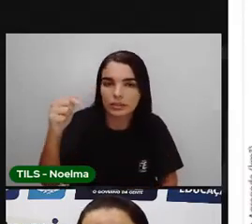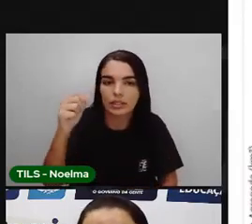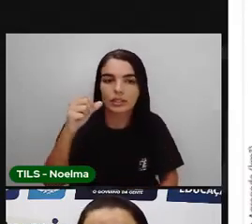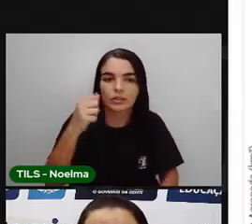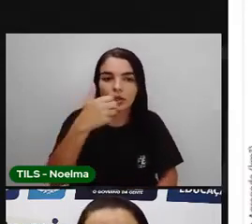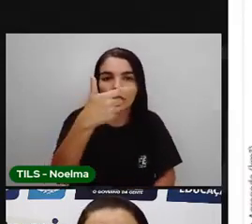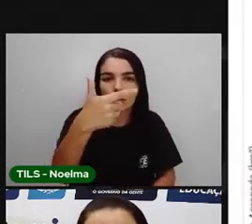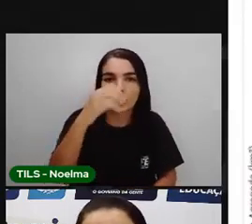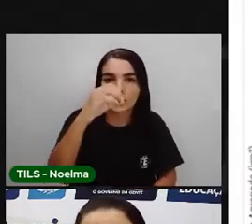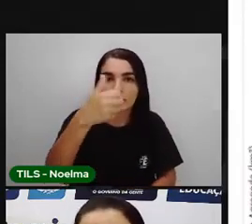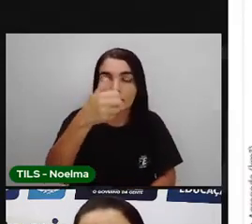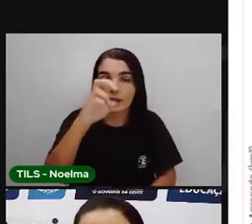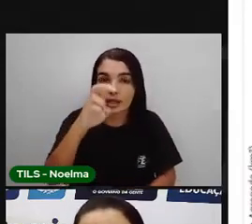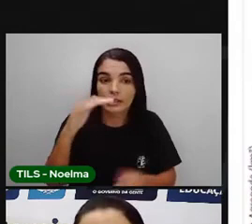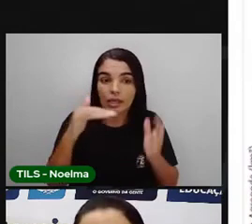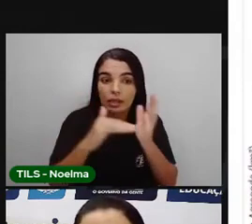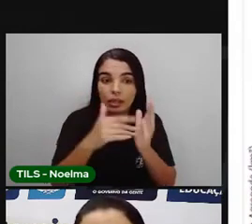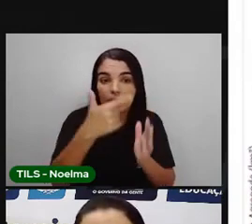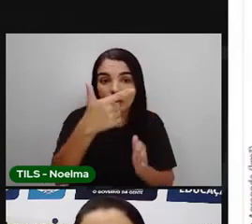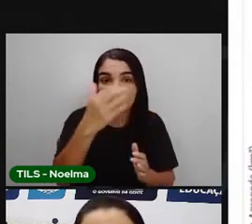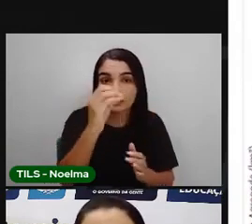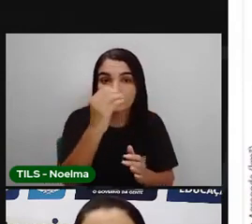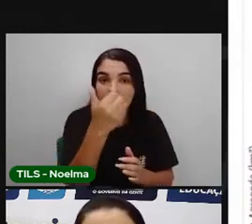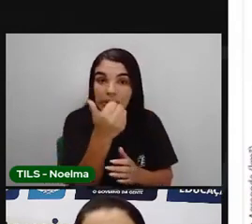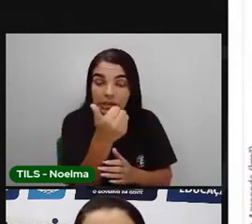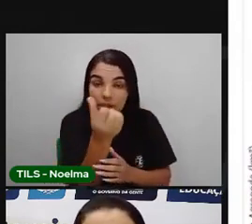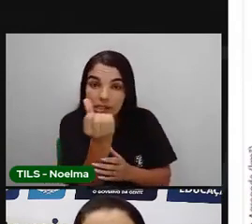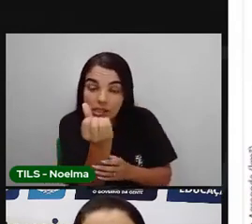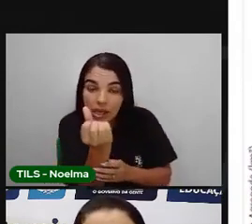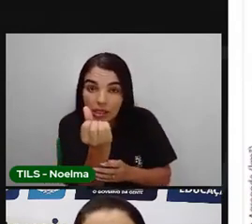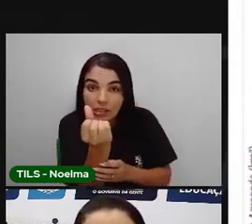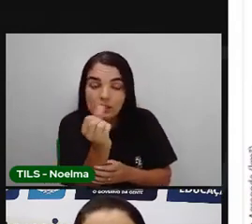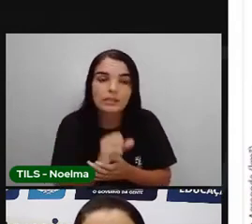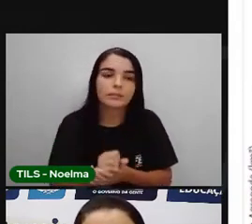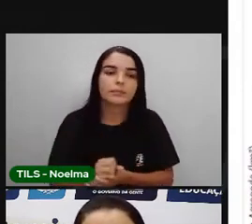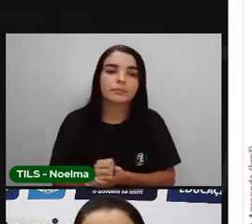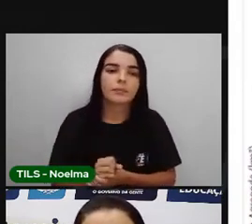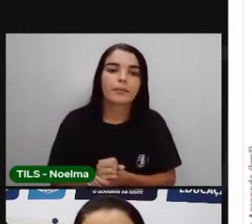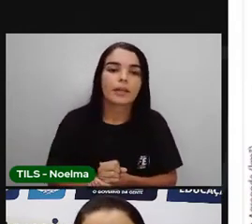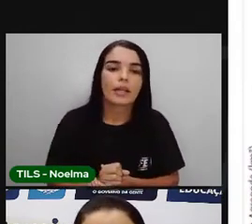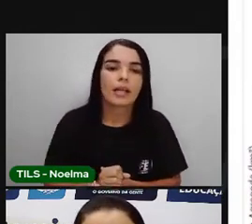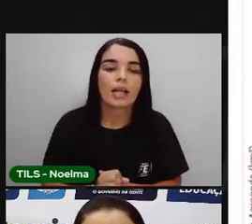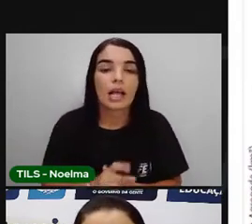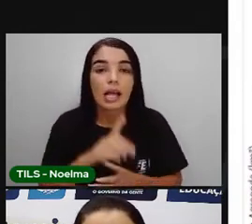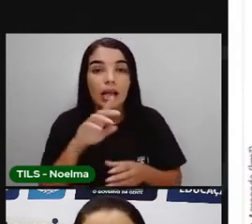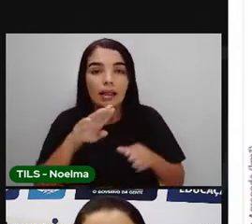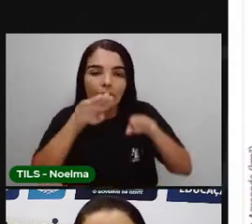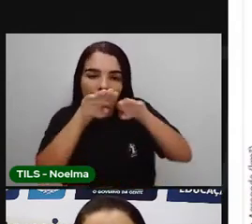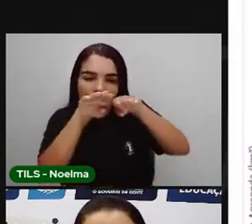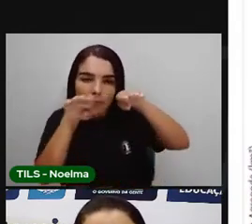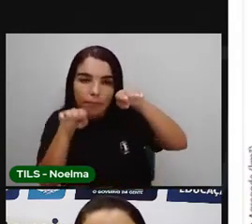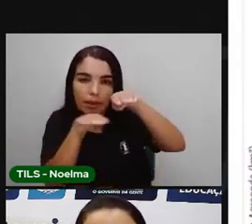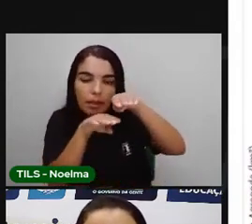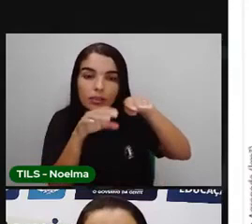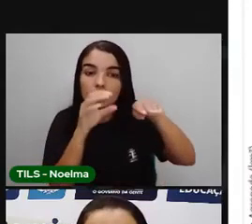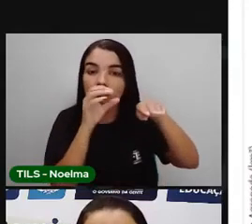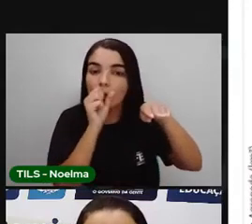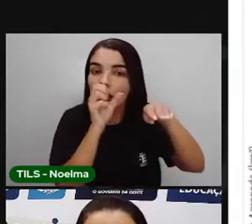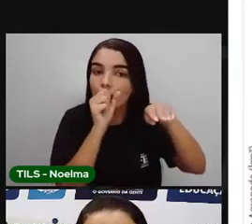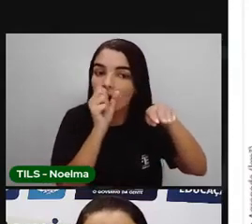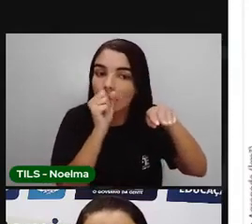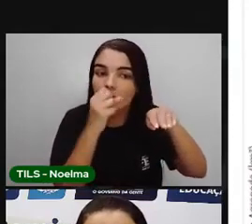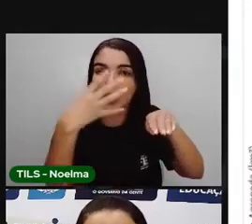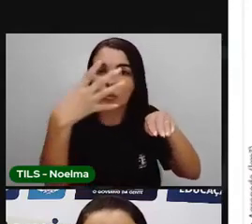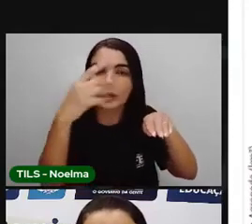5.377 quilômetros quadrados de áreas desmatadas. Ele cai aqui, de 2016 a 2017, para